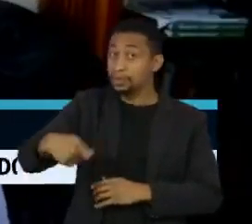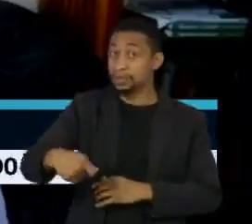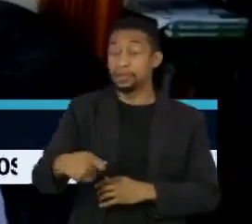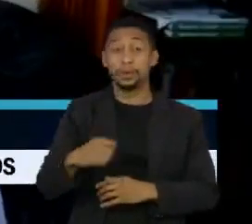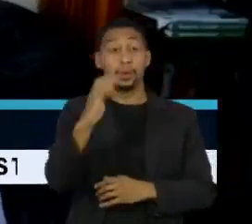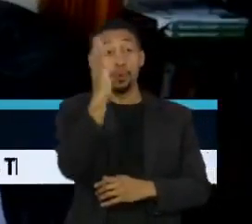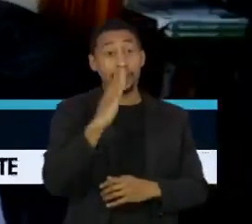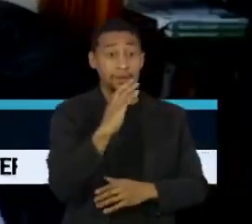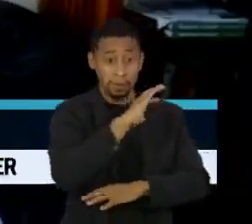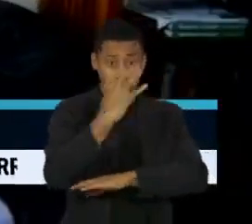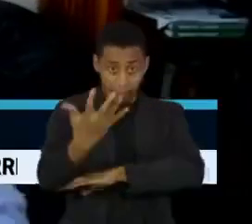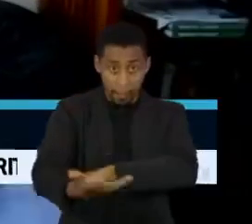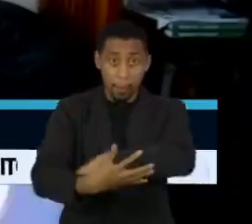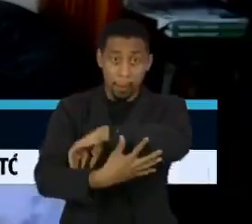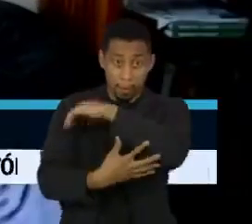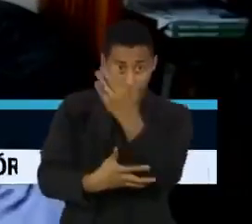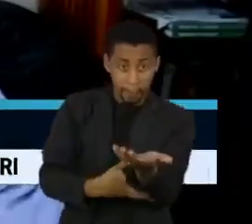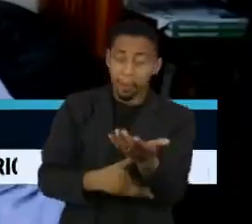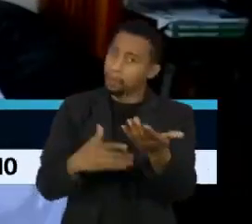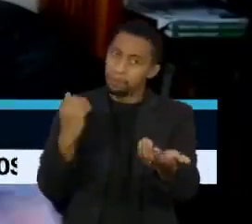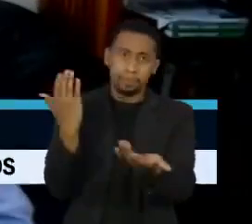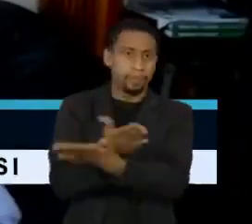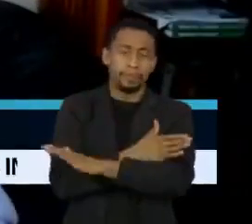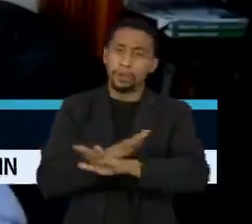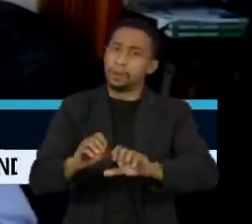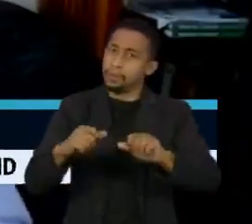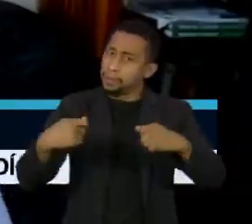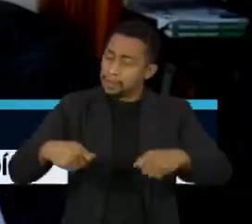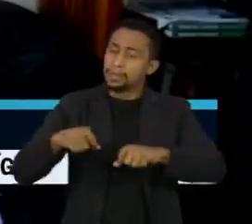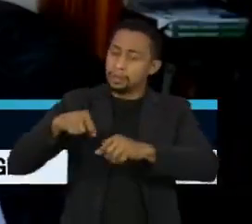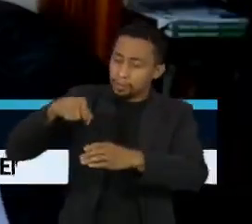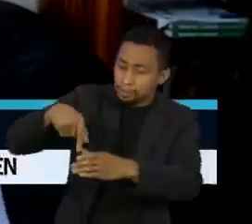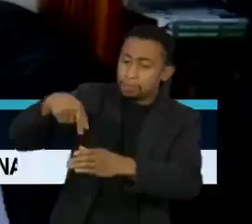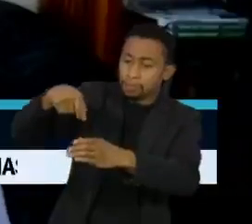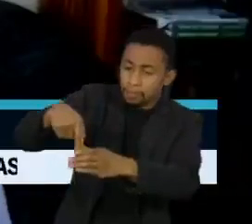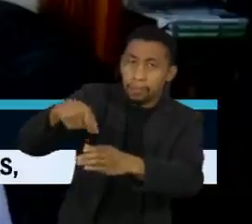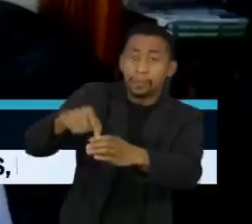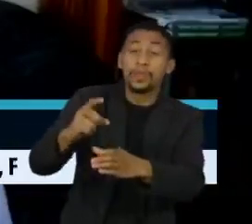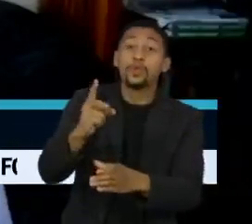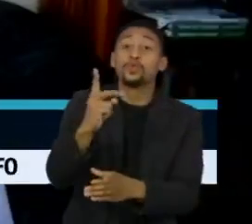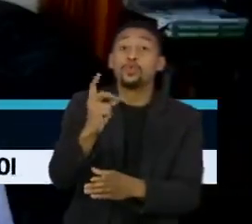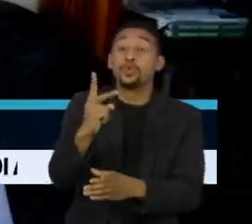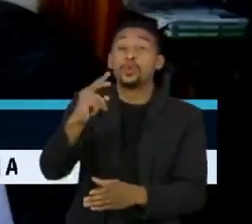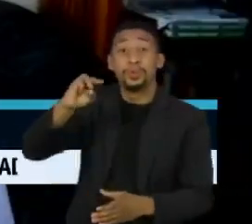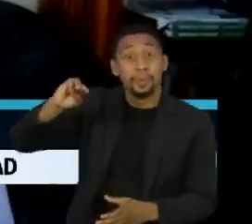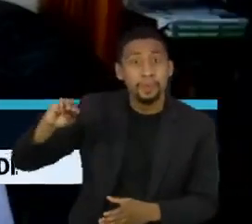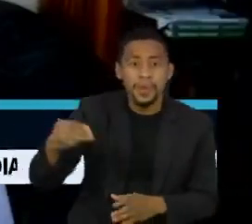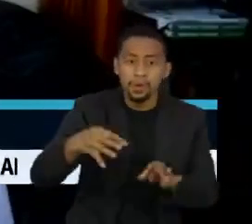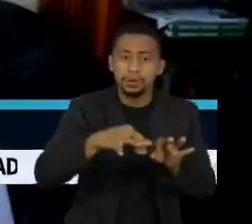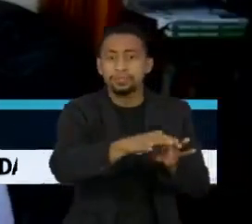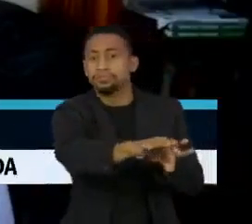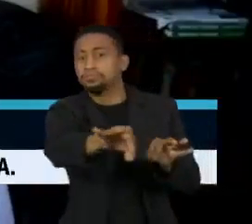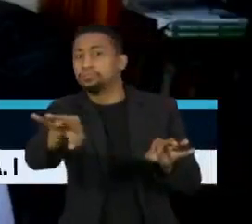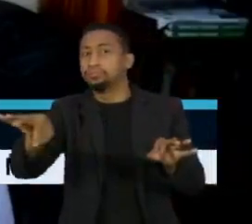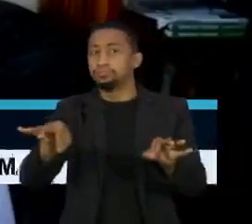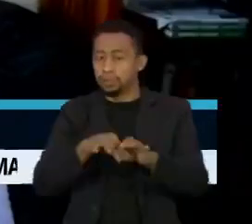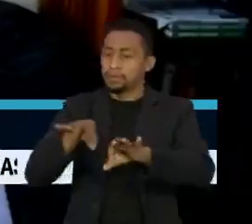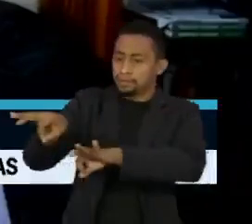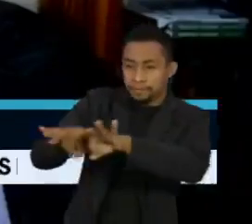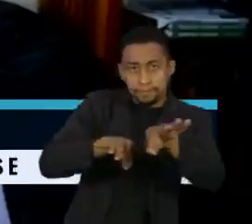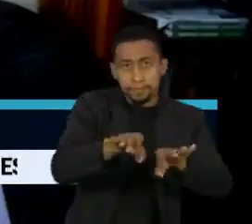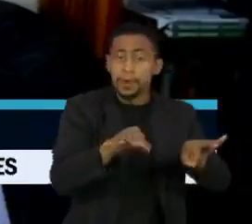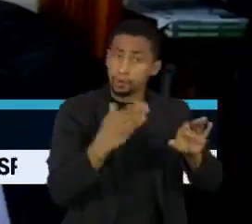de desmatar a Amazônia, tem que replantar 12 milhões de hectares, como nós nos